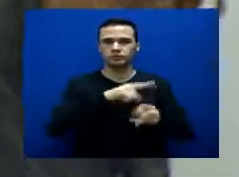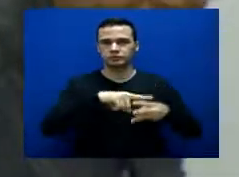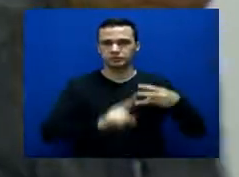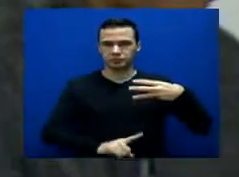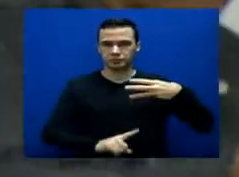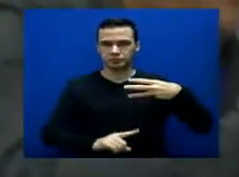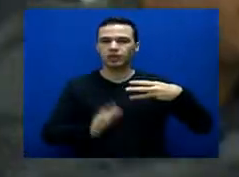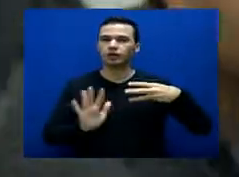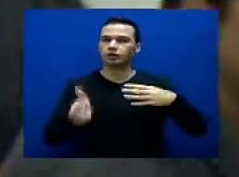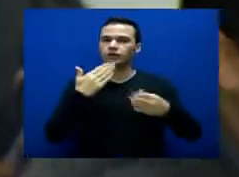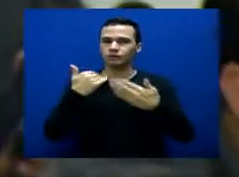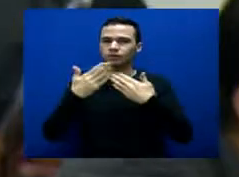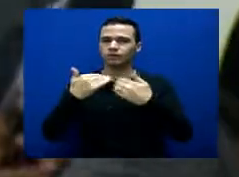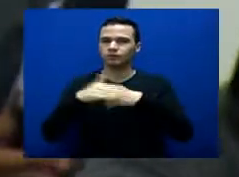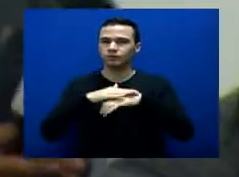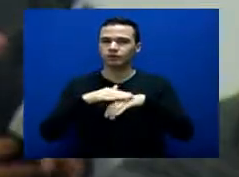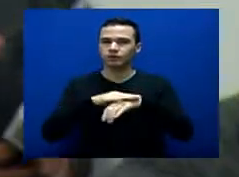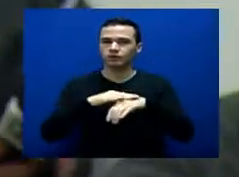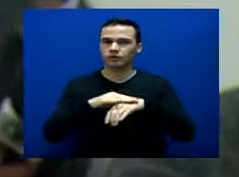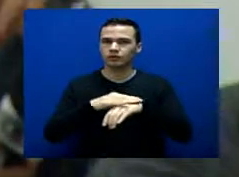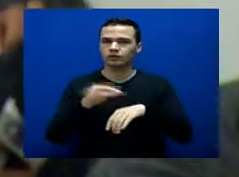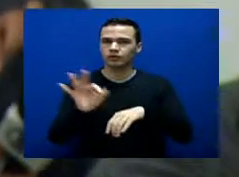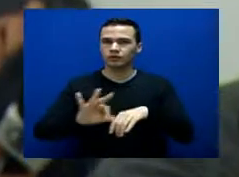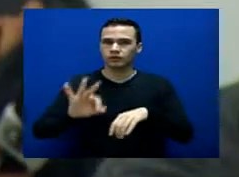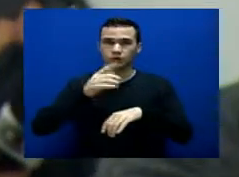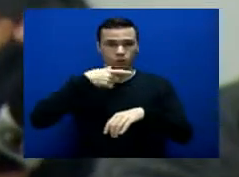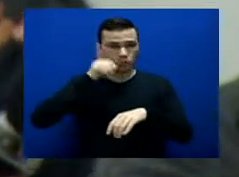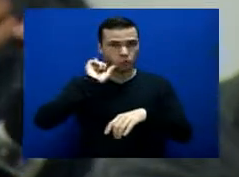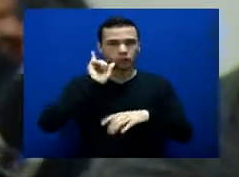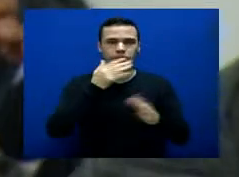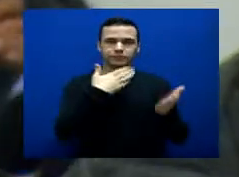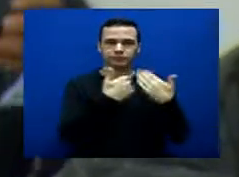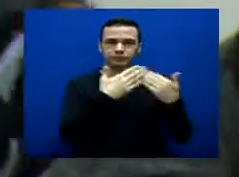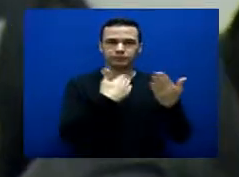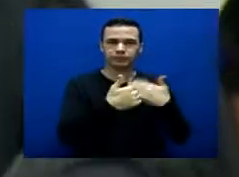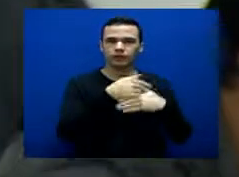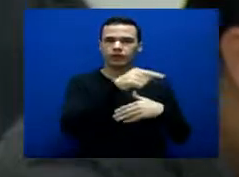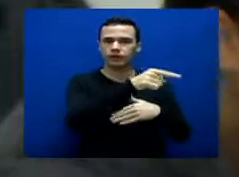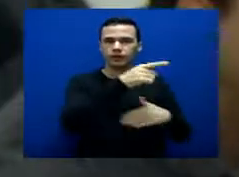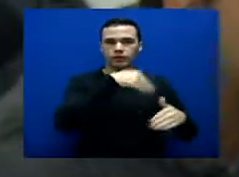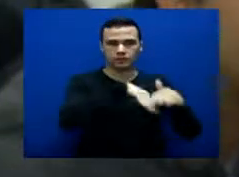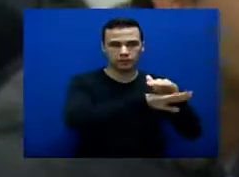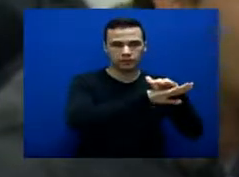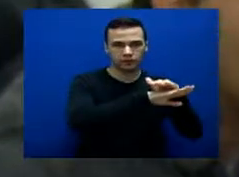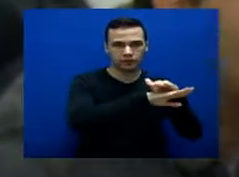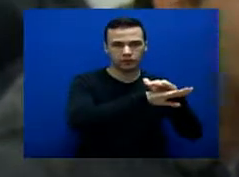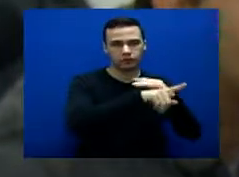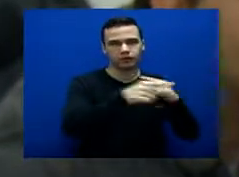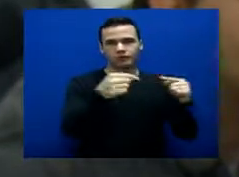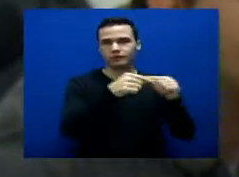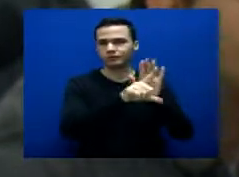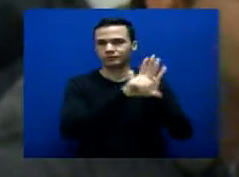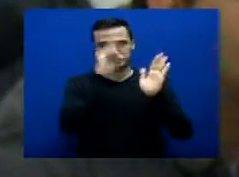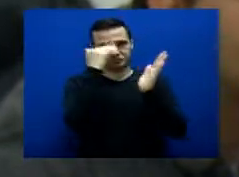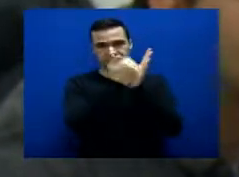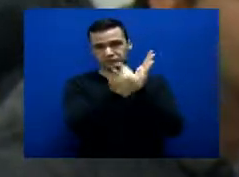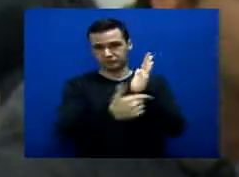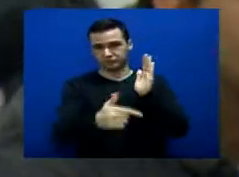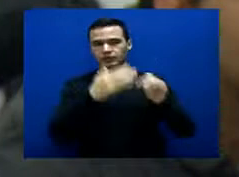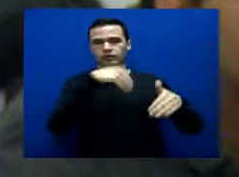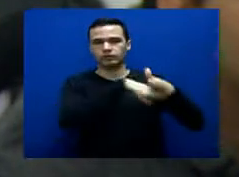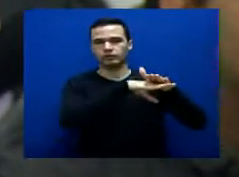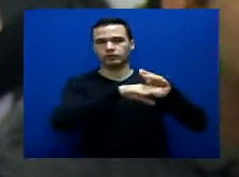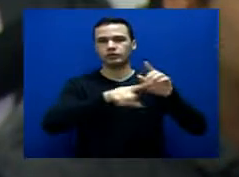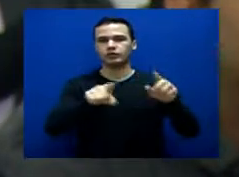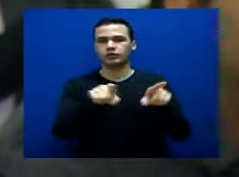que já conversamos com o vereador França ontem, e ele vai arquivar a que está ilegal e a outra